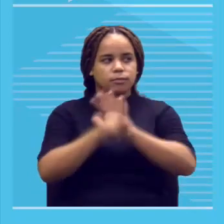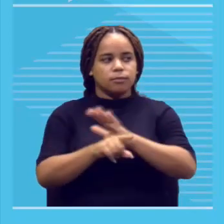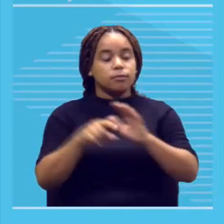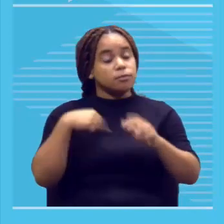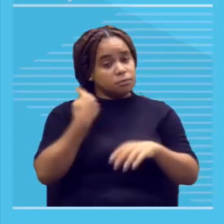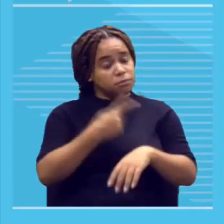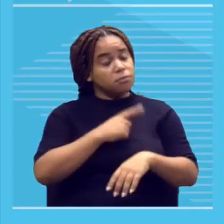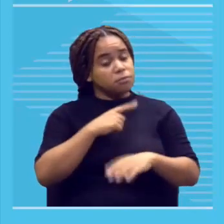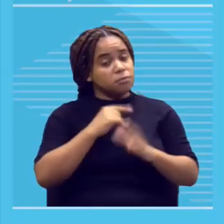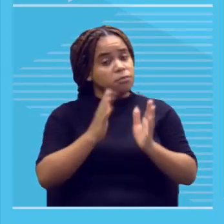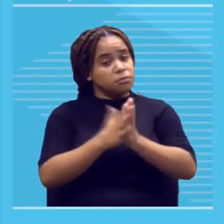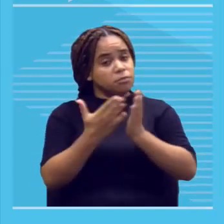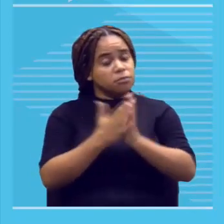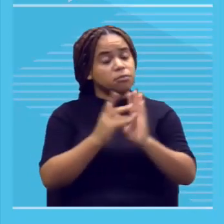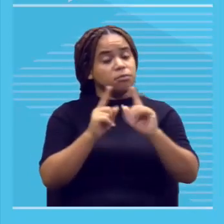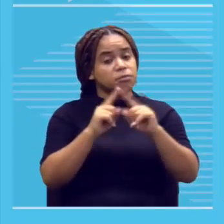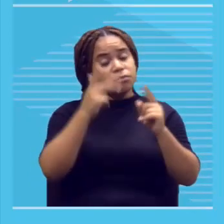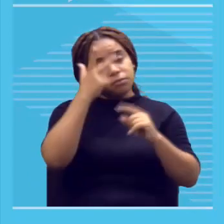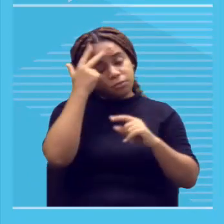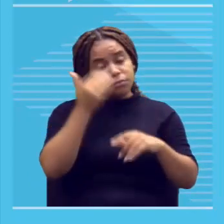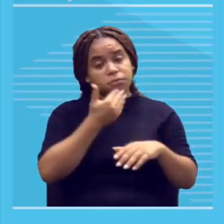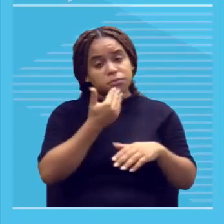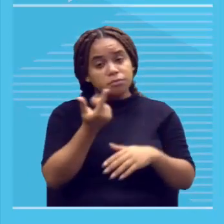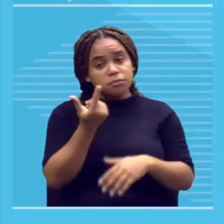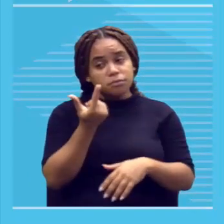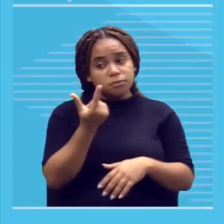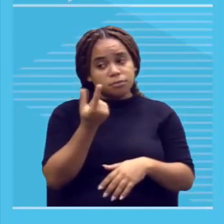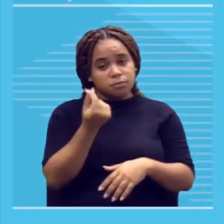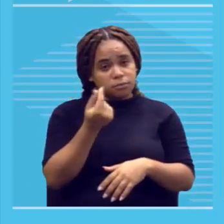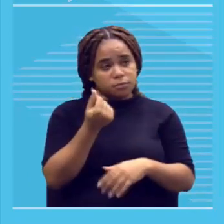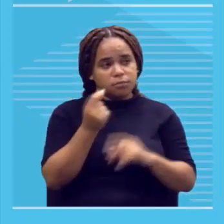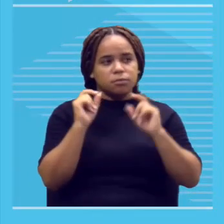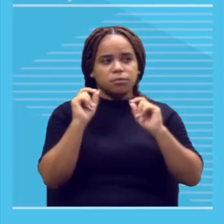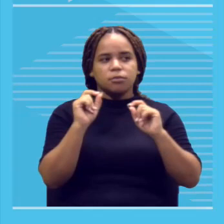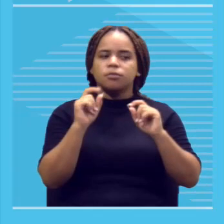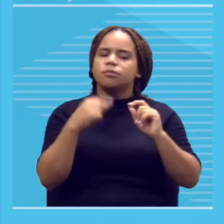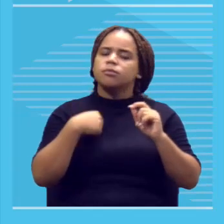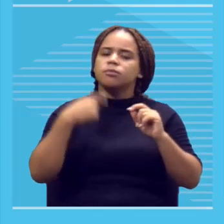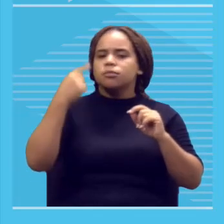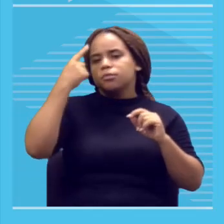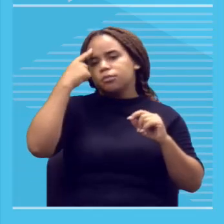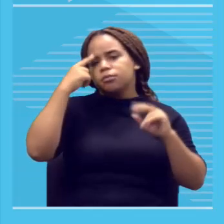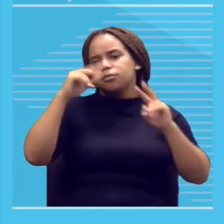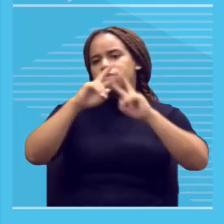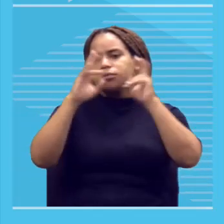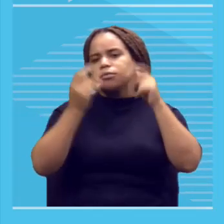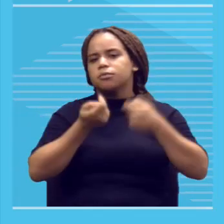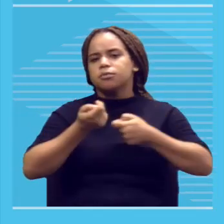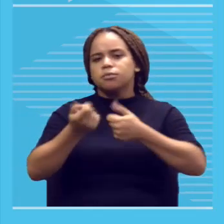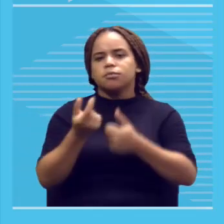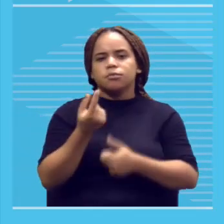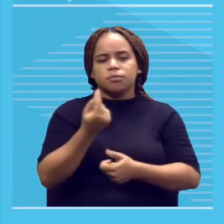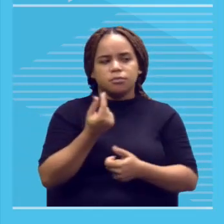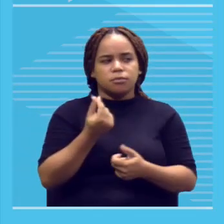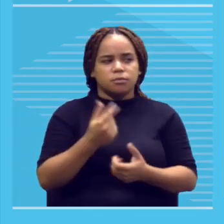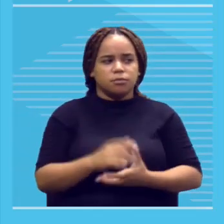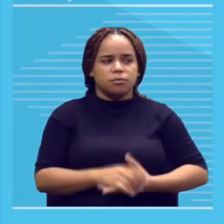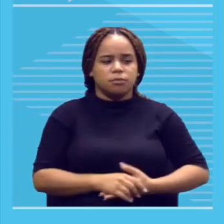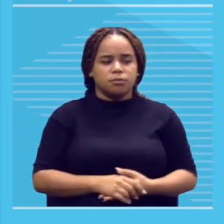pobres e essas pessoas pedem esmola o que eu devo pensar da esmola e pessoas falava